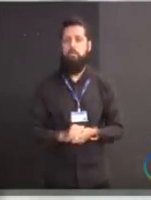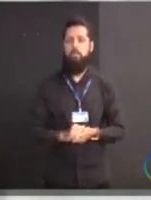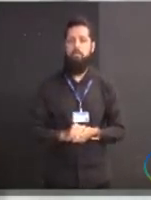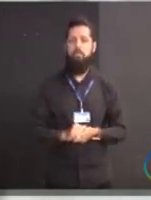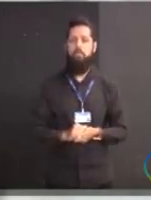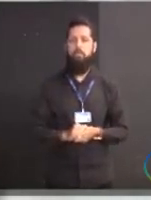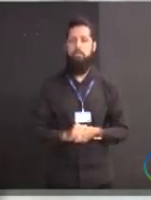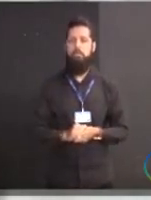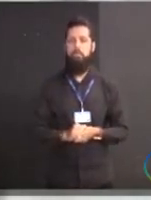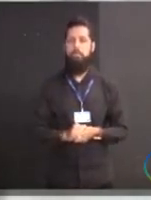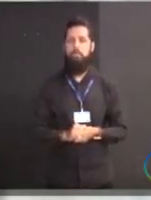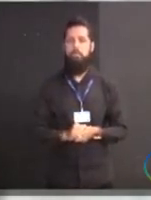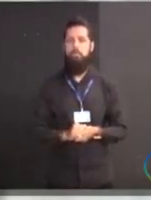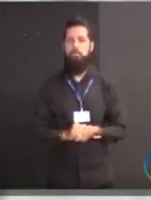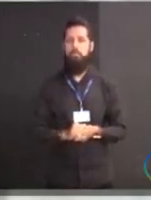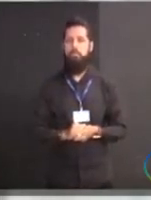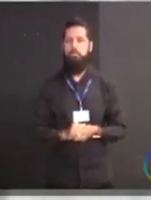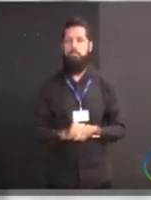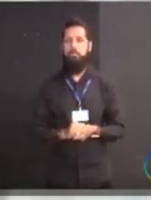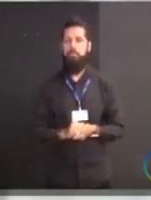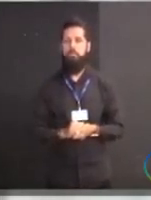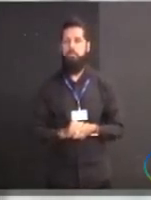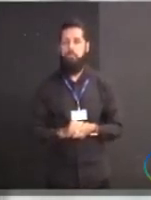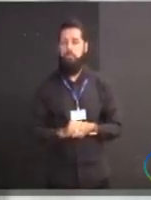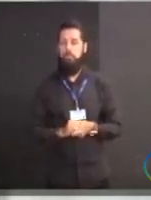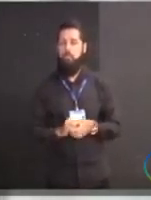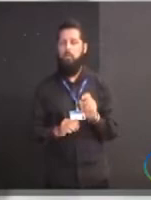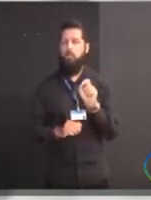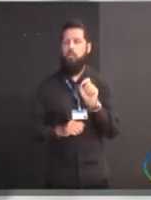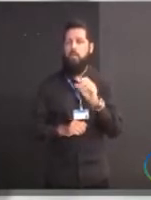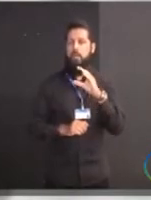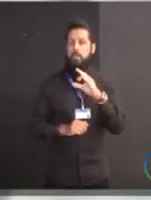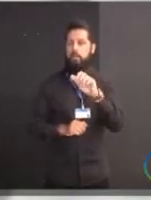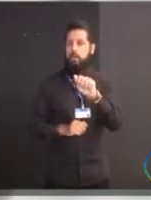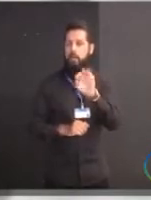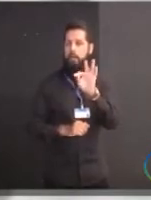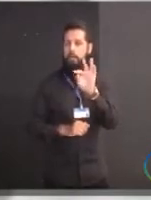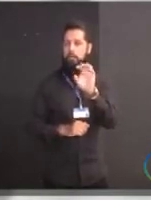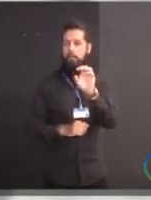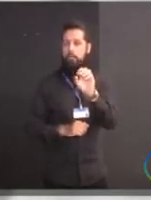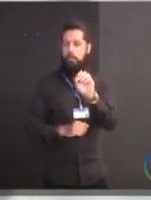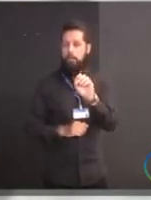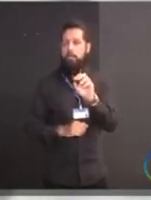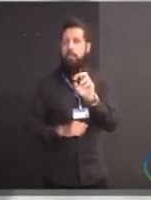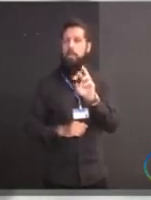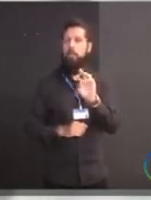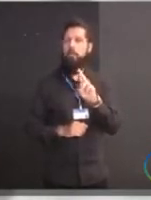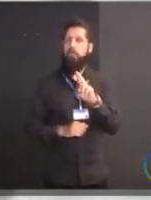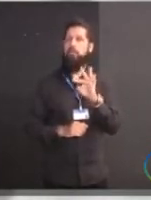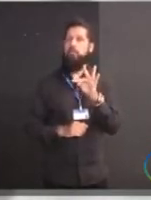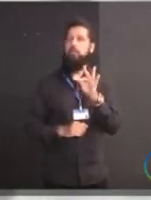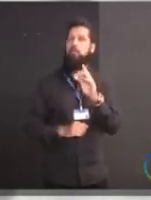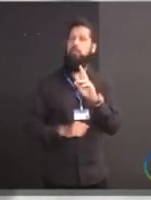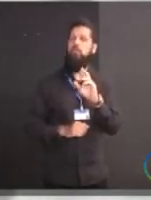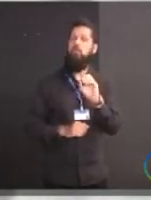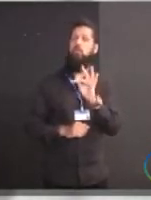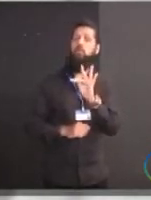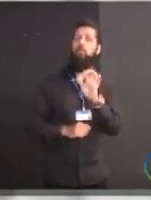nos informa, às catástrofes morais, né? Que é o que diz bem o Kardec lá.